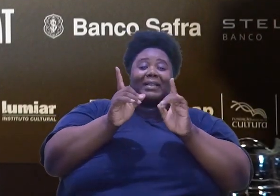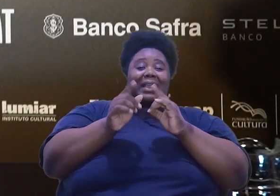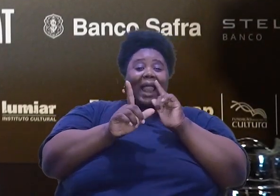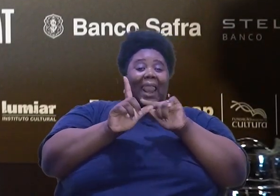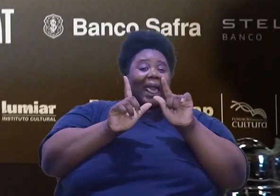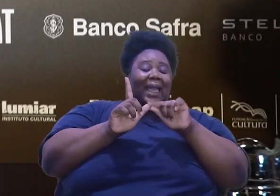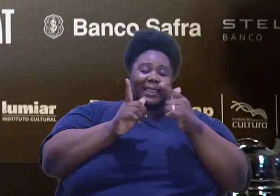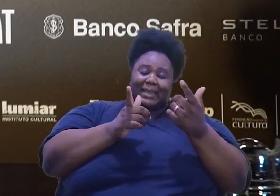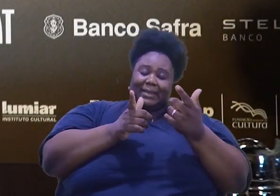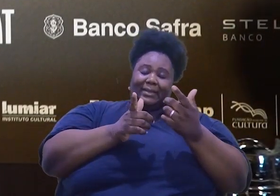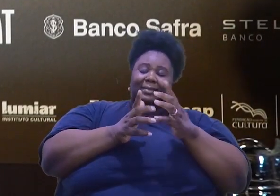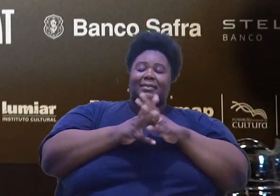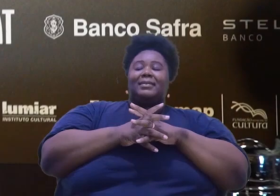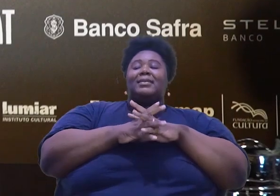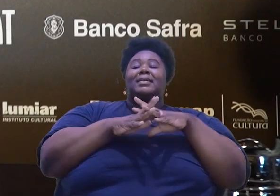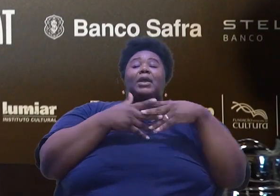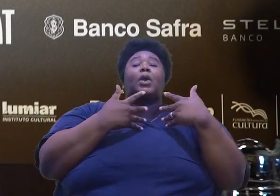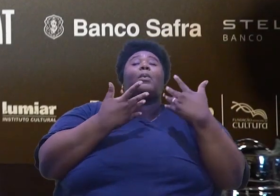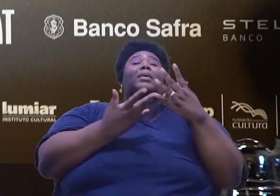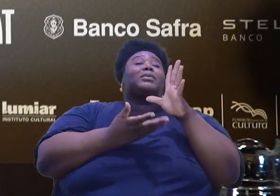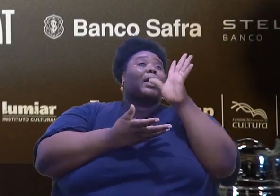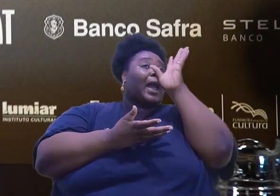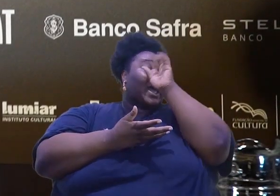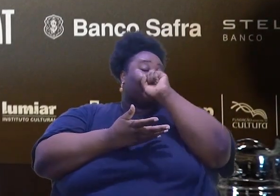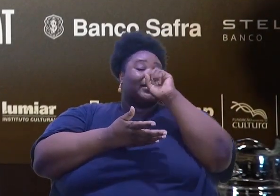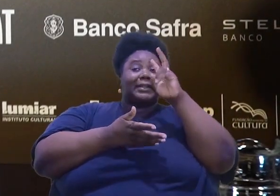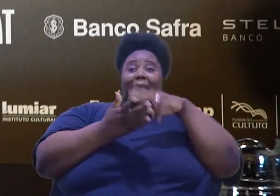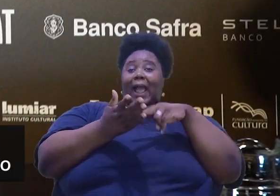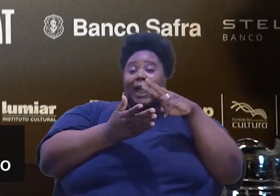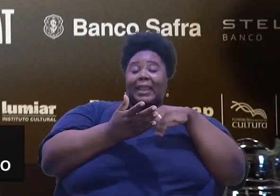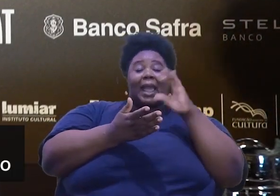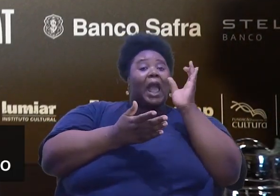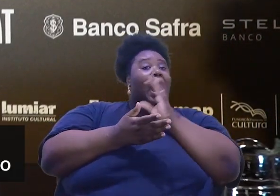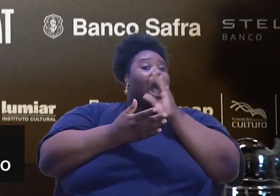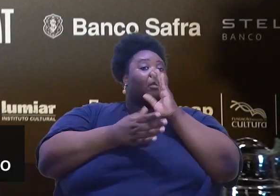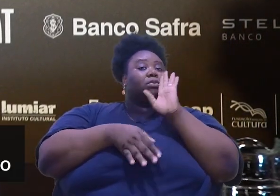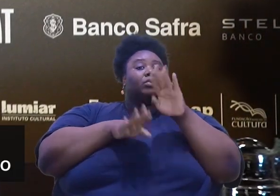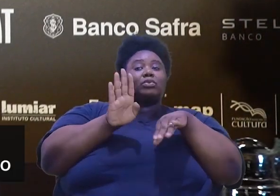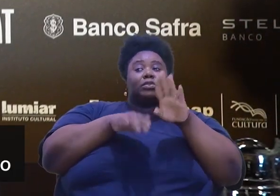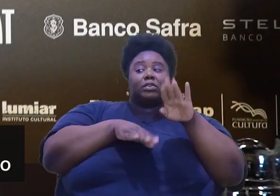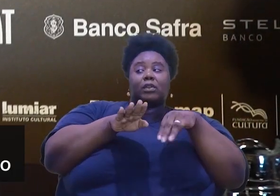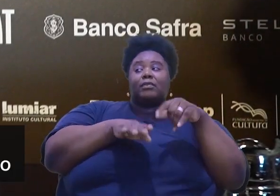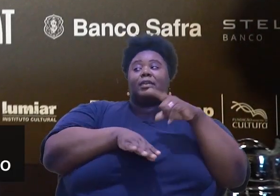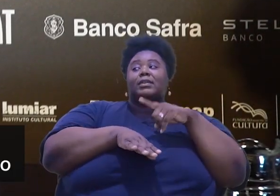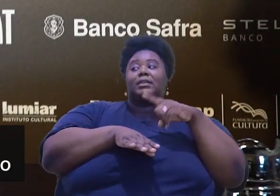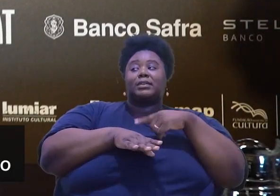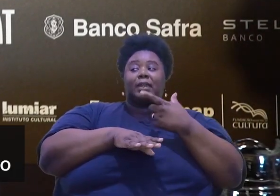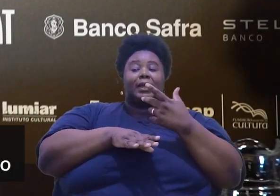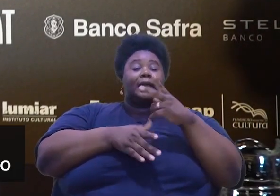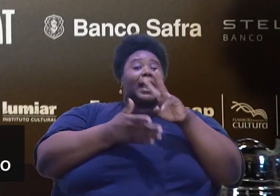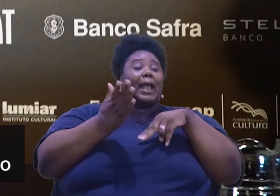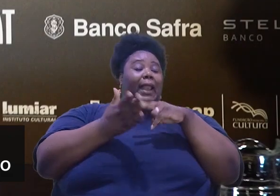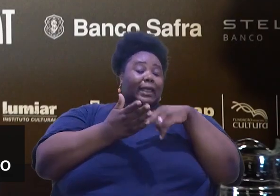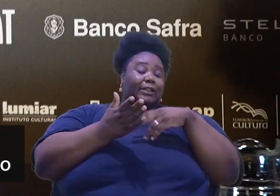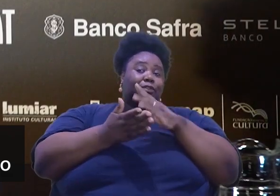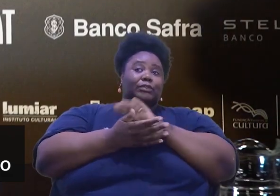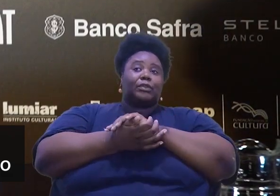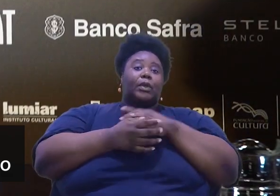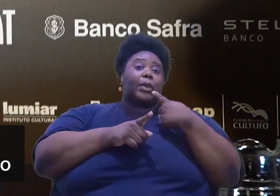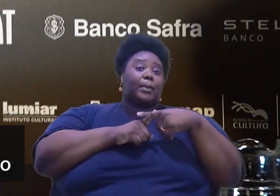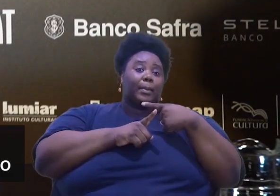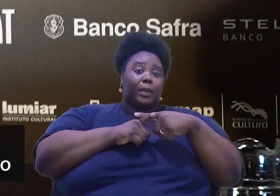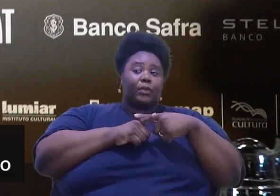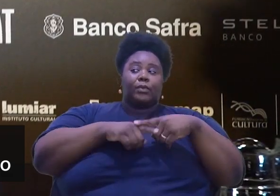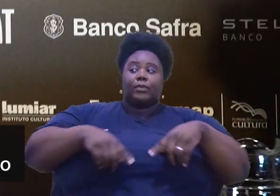consoantes. E aí, como eu aprendi a ler logo no primeiro ano, talvez eu tenha até ido já alfabetizada, porque eu venho do